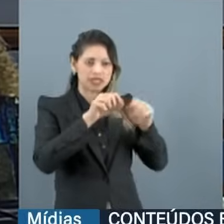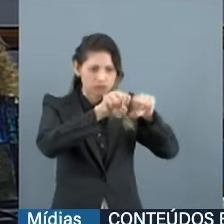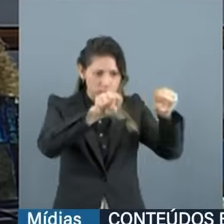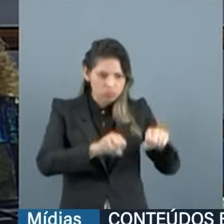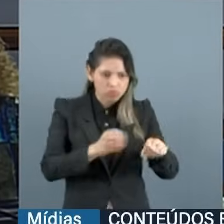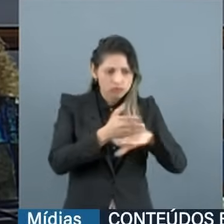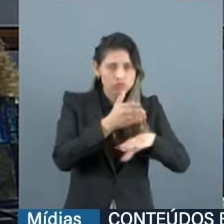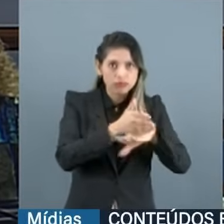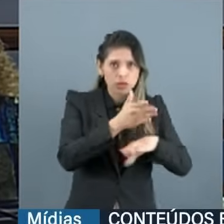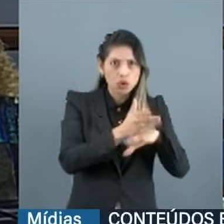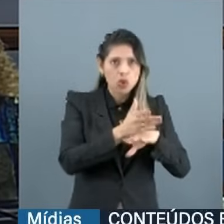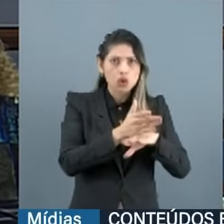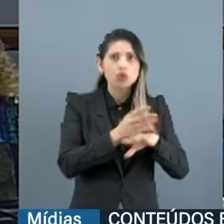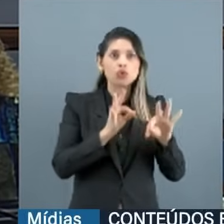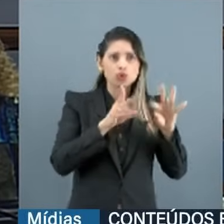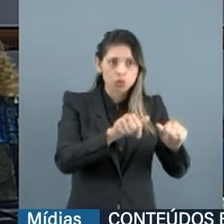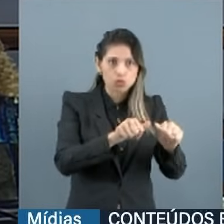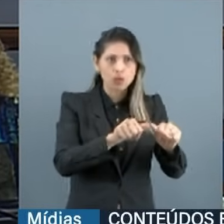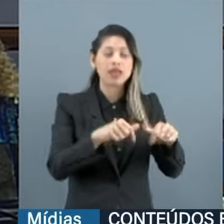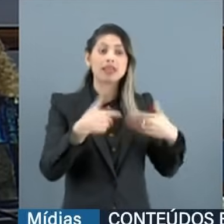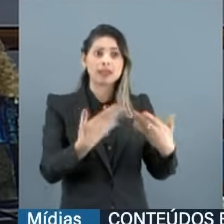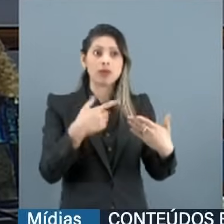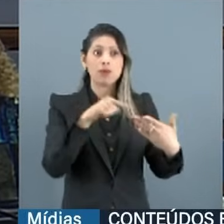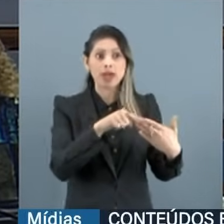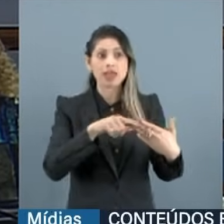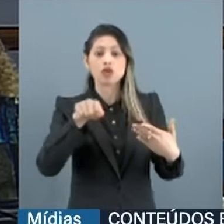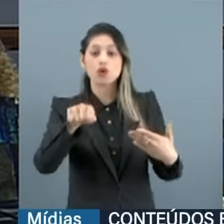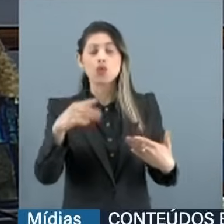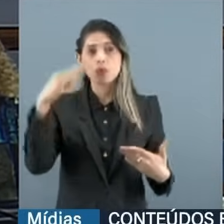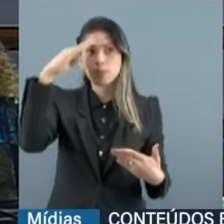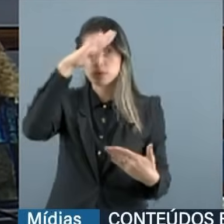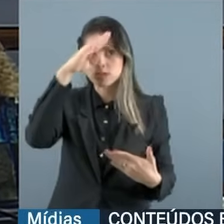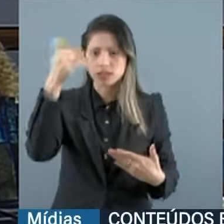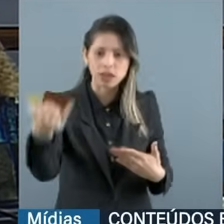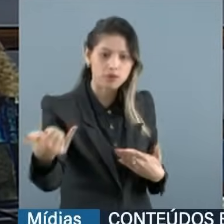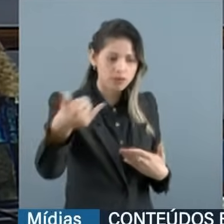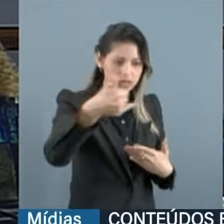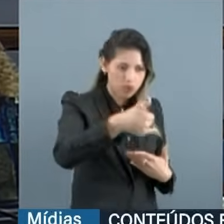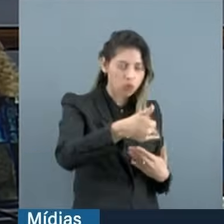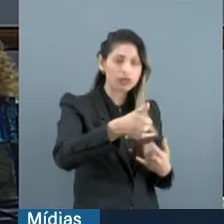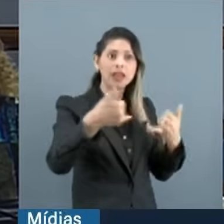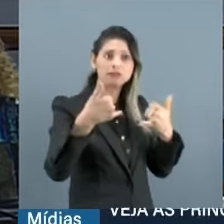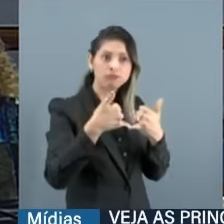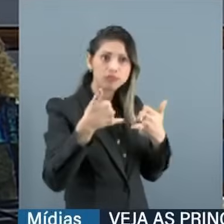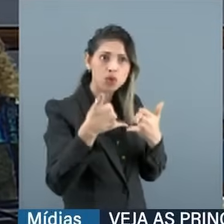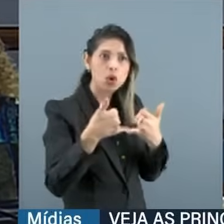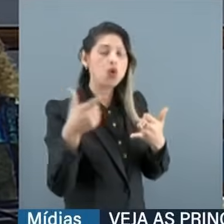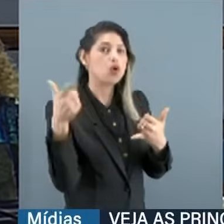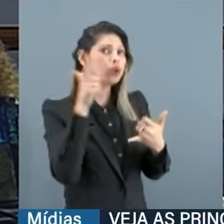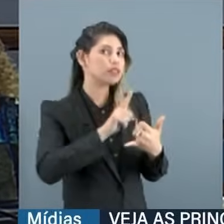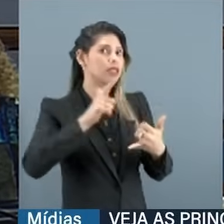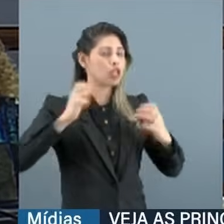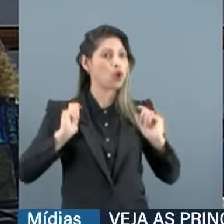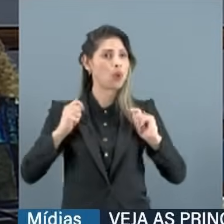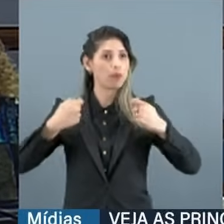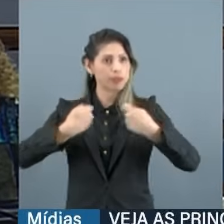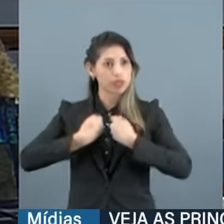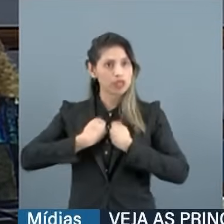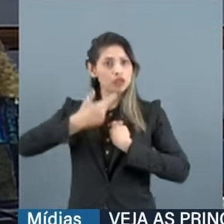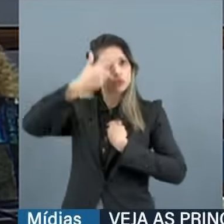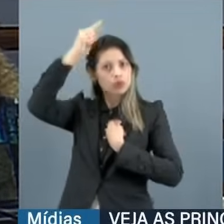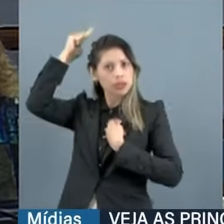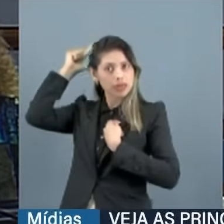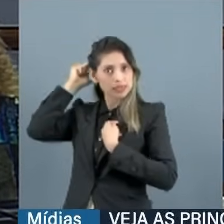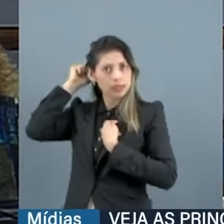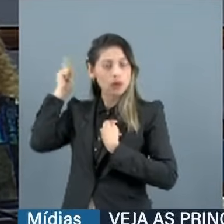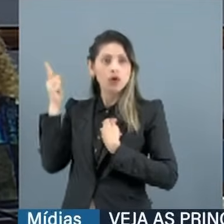que a Carla Zambelli lhe passa em mão, lhe propõe você assumir um grampo do ministro do Supremo Tribunal Federal,